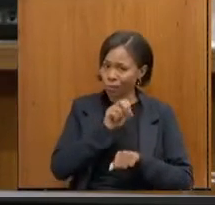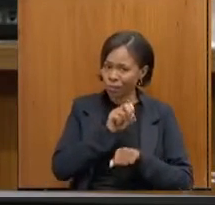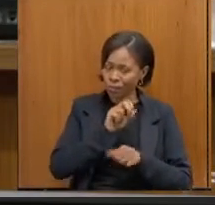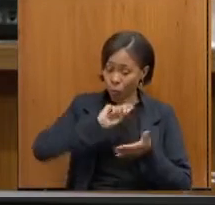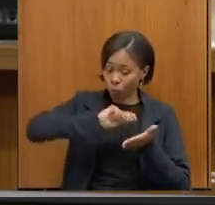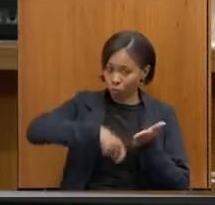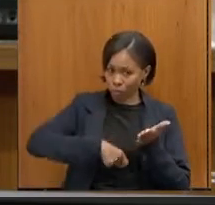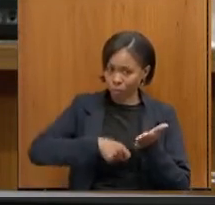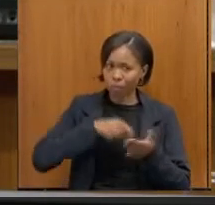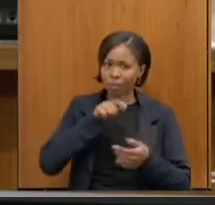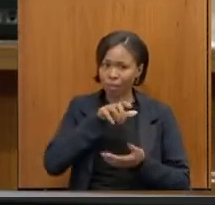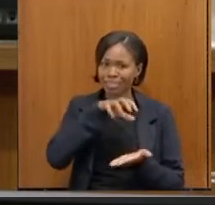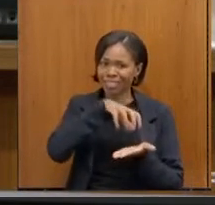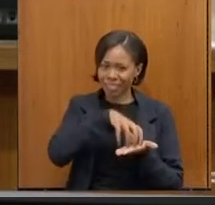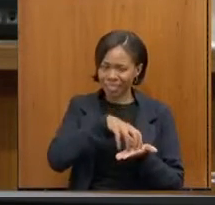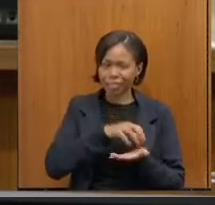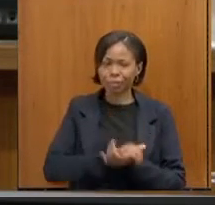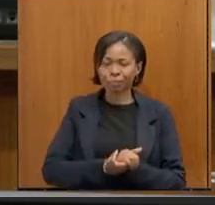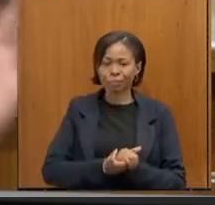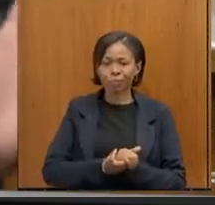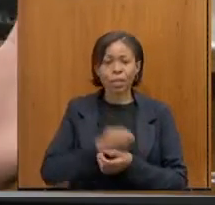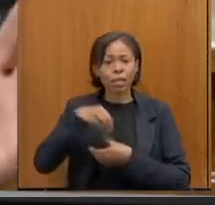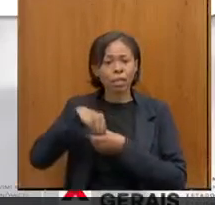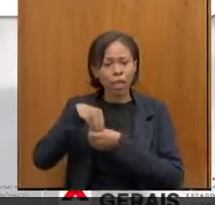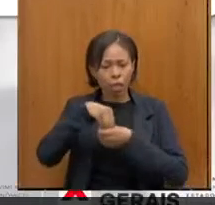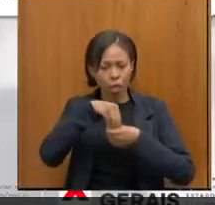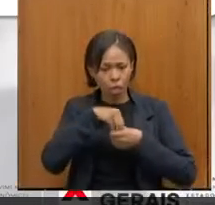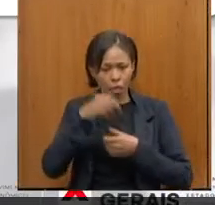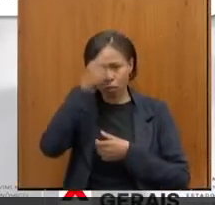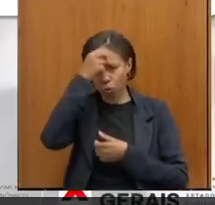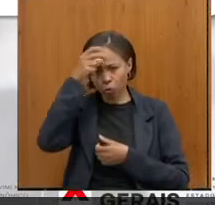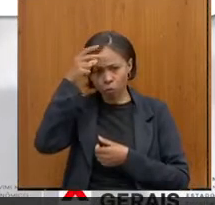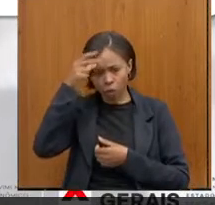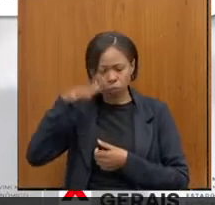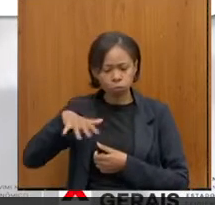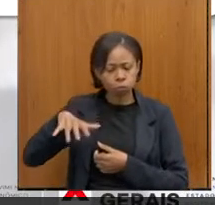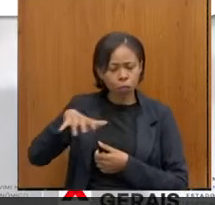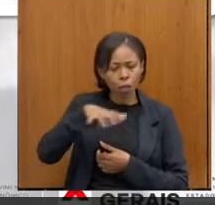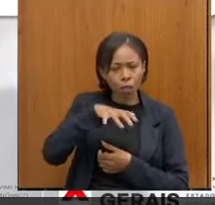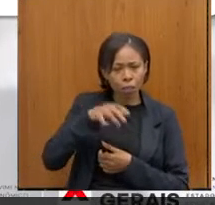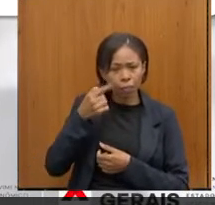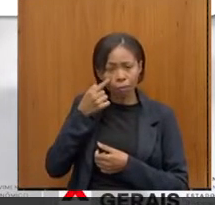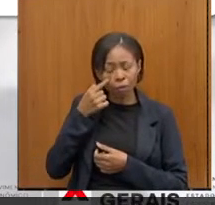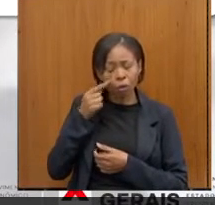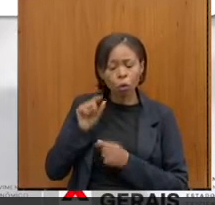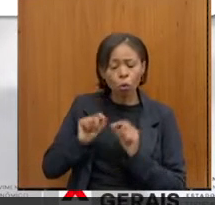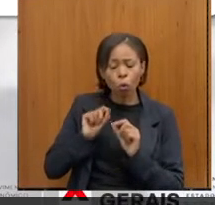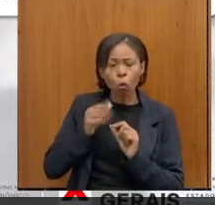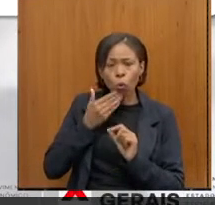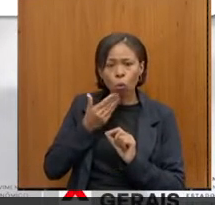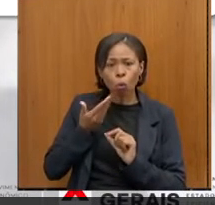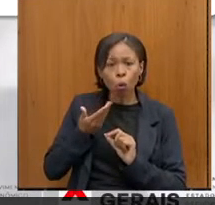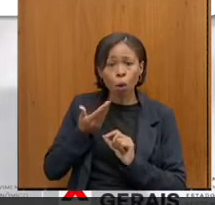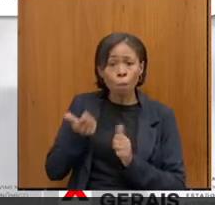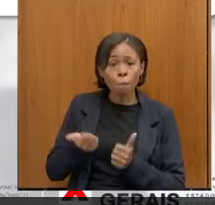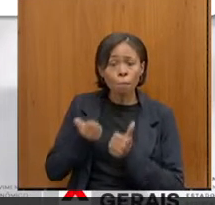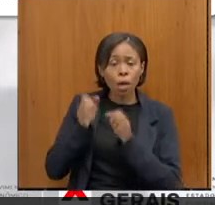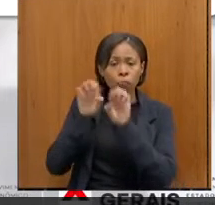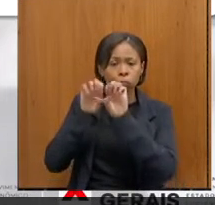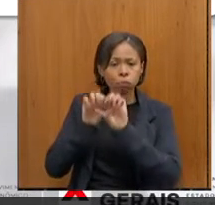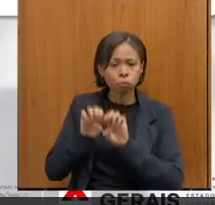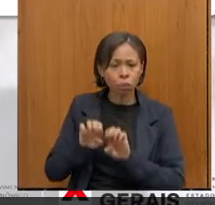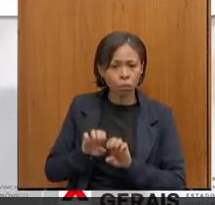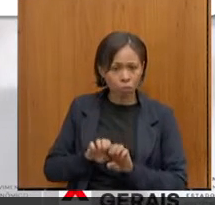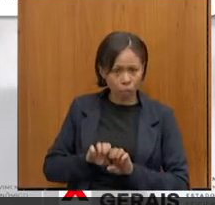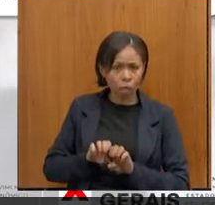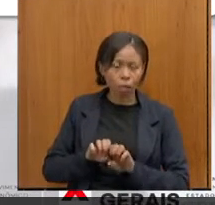Municípios nós estamos identificando os municípios mais estruturados que nós podemos entrar por meio de uma cooperação técnica